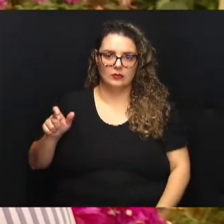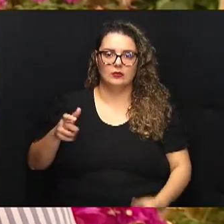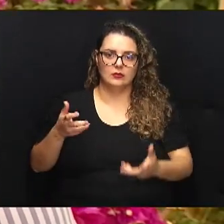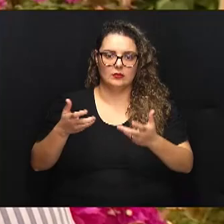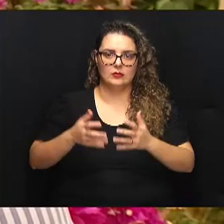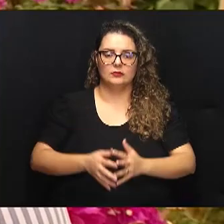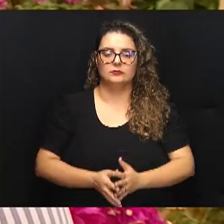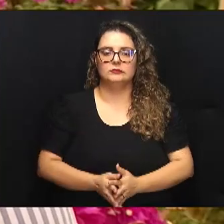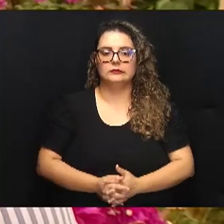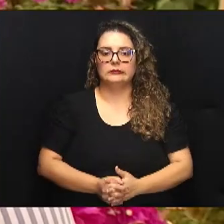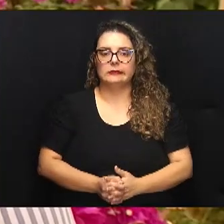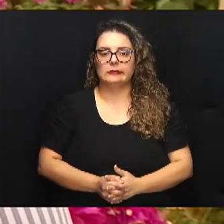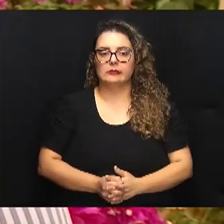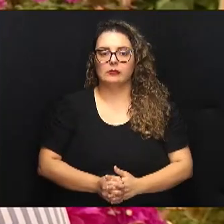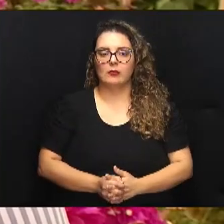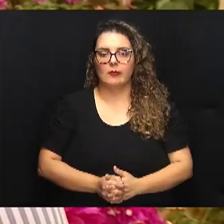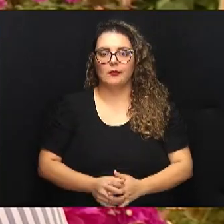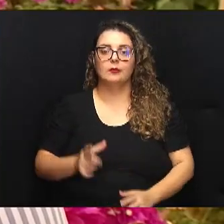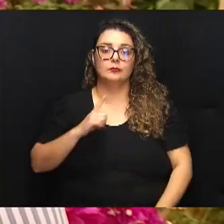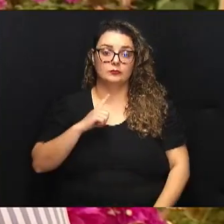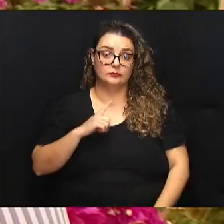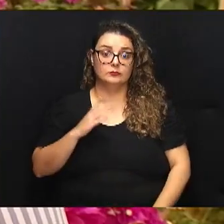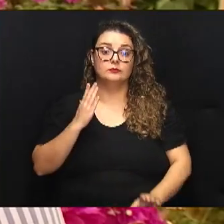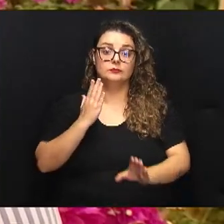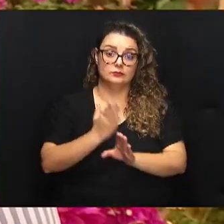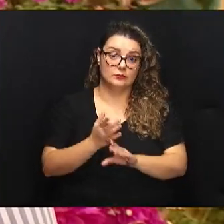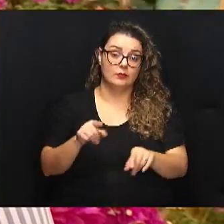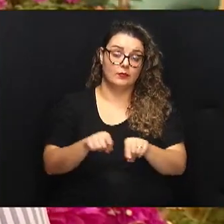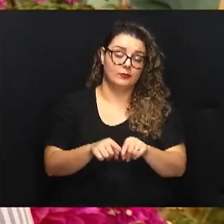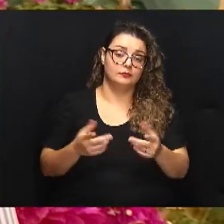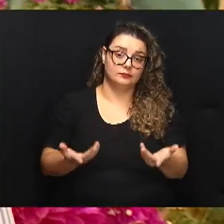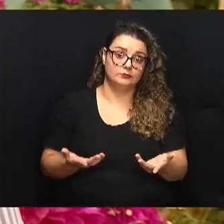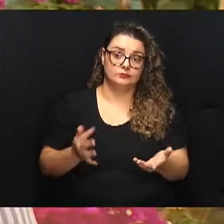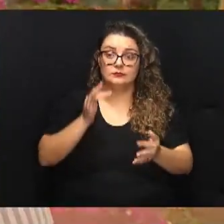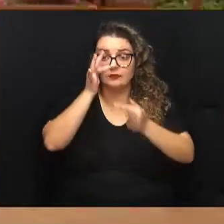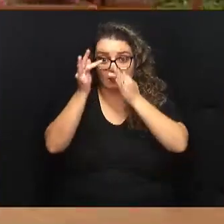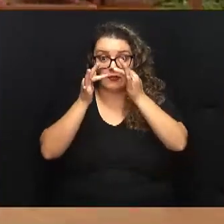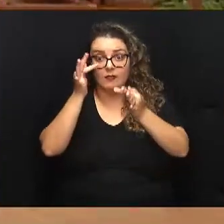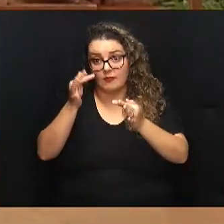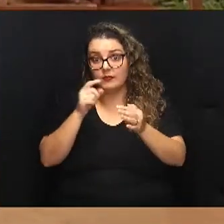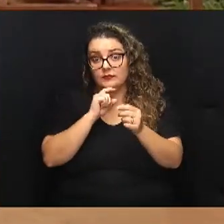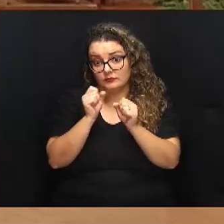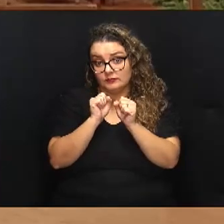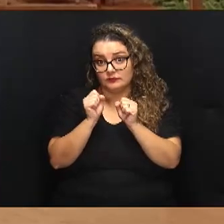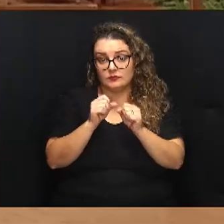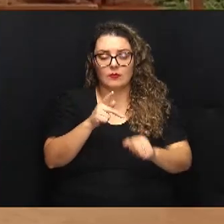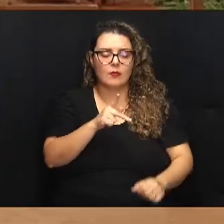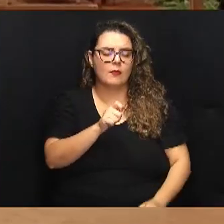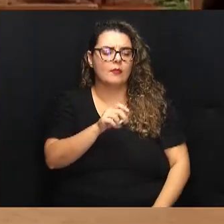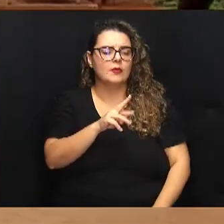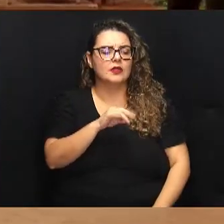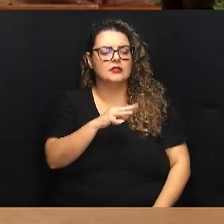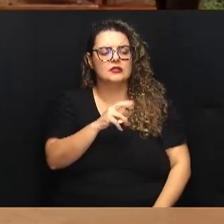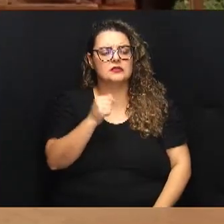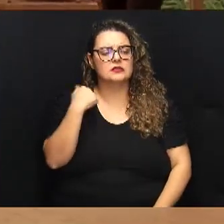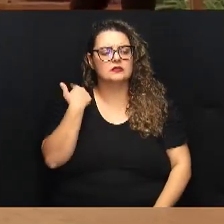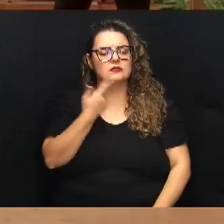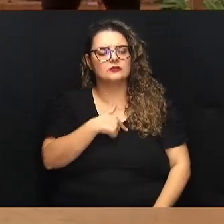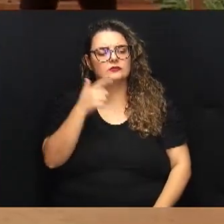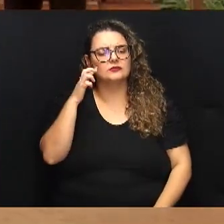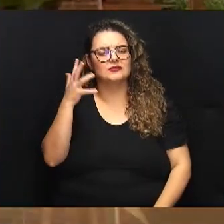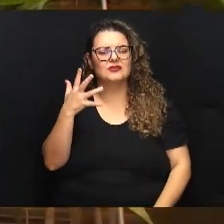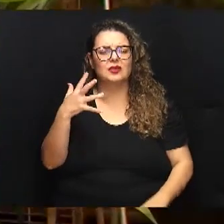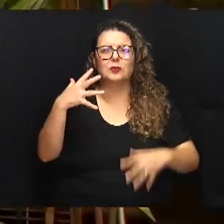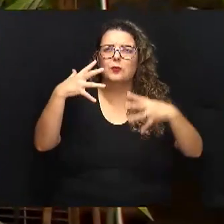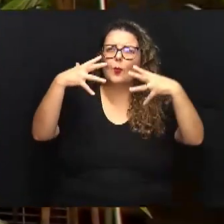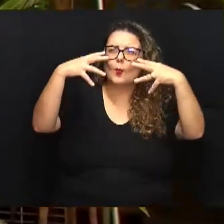dela, né? Mas aí tem em contrapartida essas flores que são de inverno. Patrícia, aí a gente pensa assim, o tempo está muito